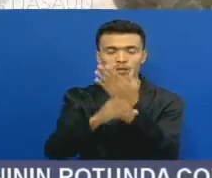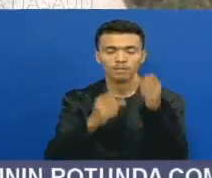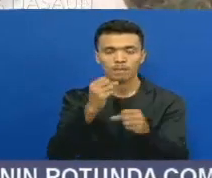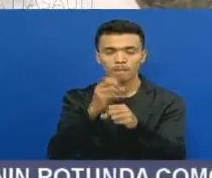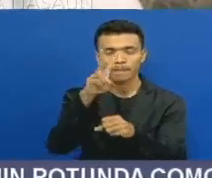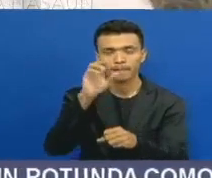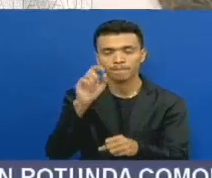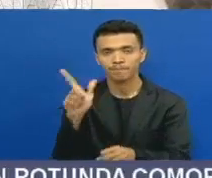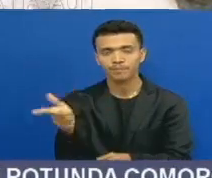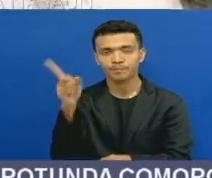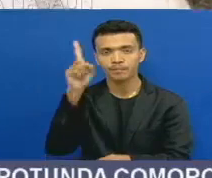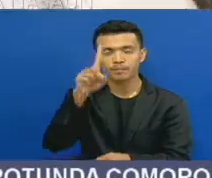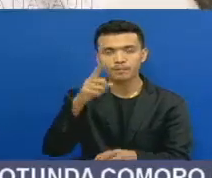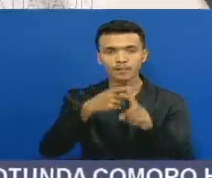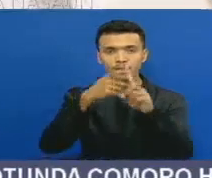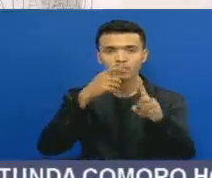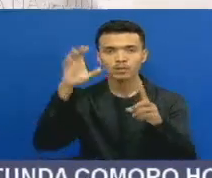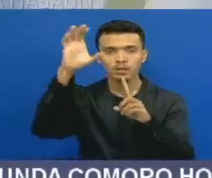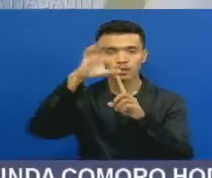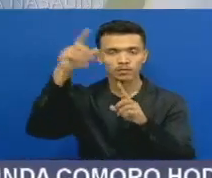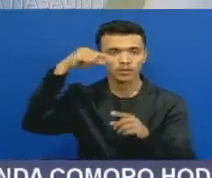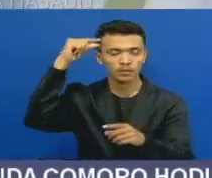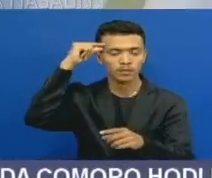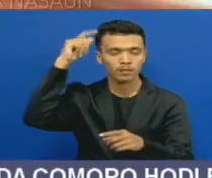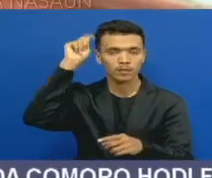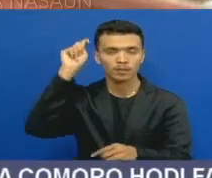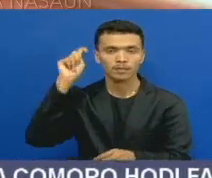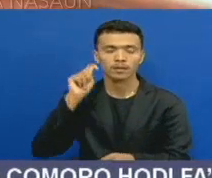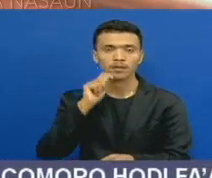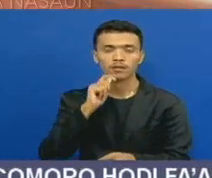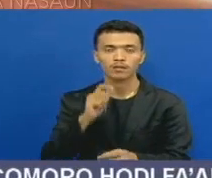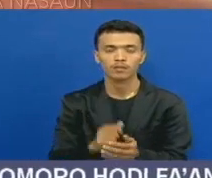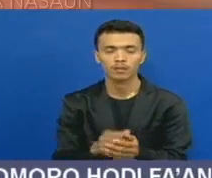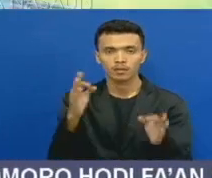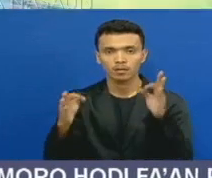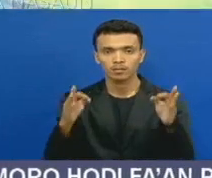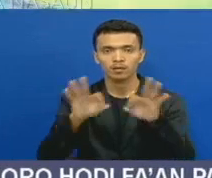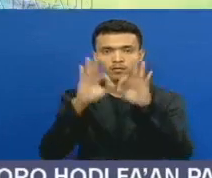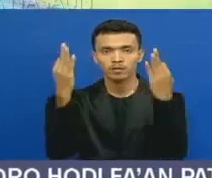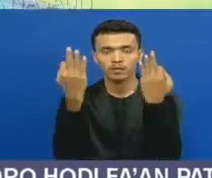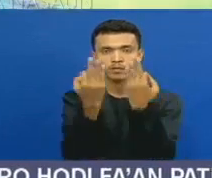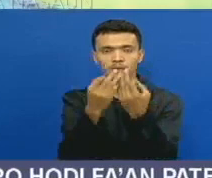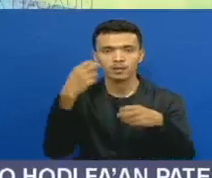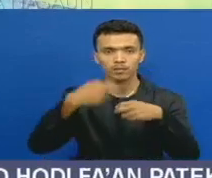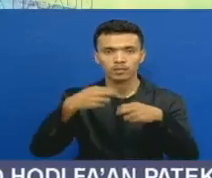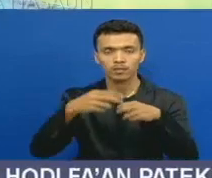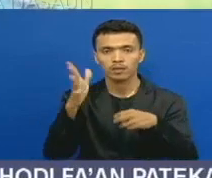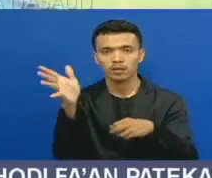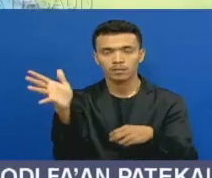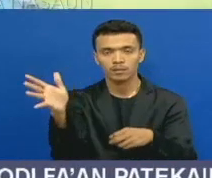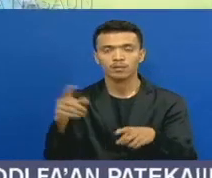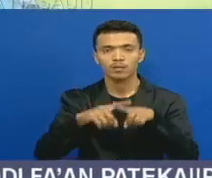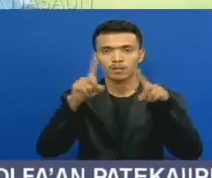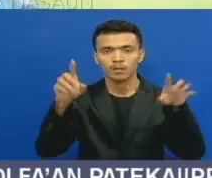Rua Ronolo Recinida, husi sefi governo Tauru Matan Rua. Enquanto total família afetado Limanulu Resin,